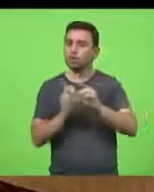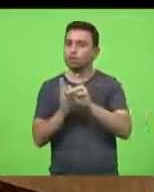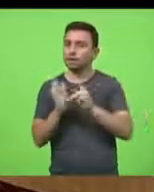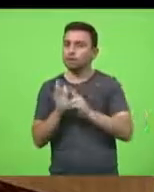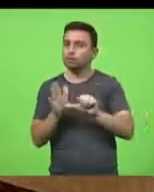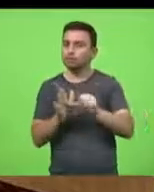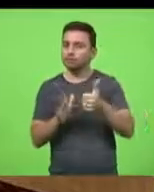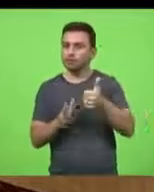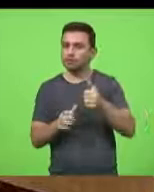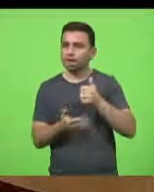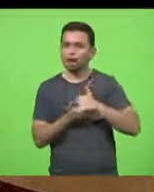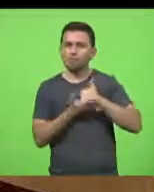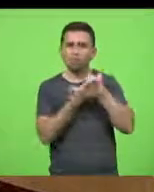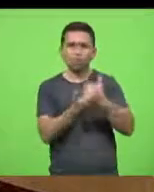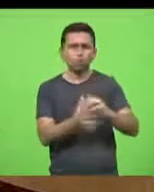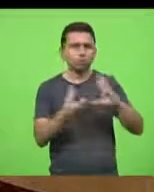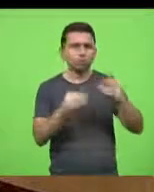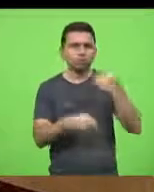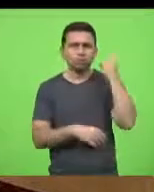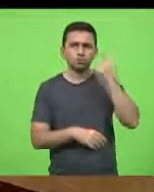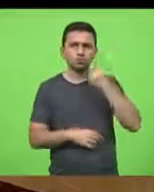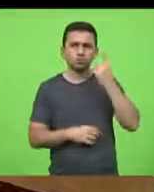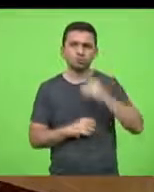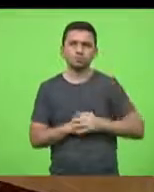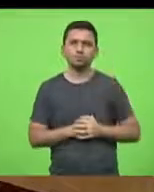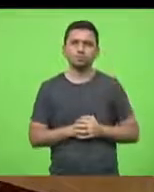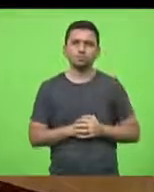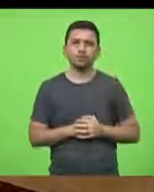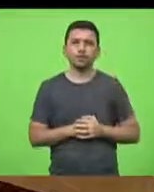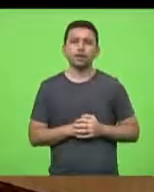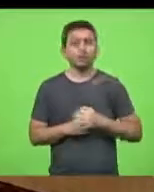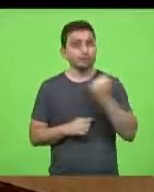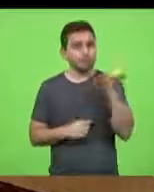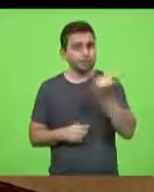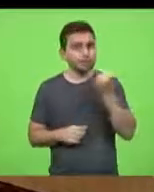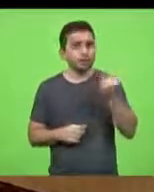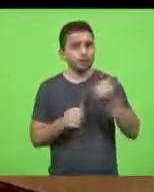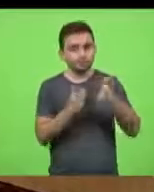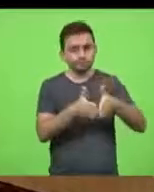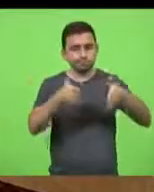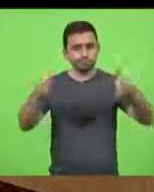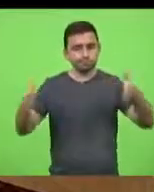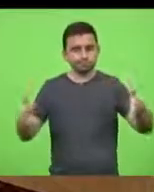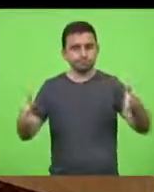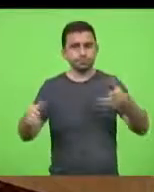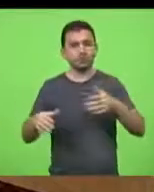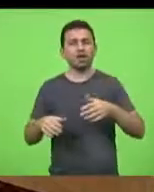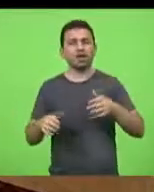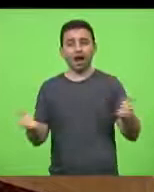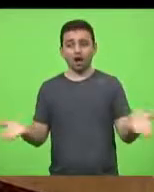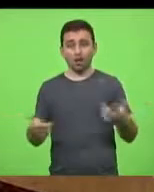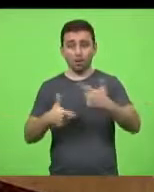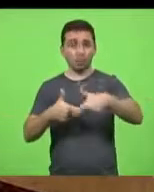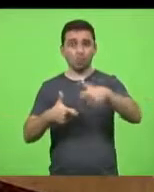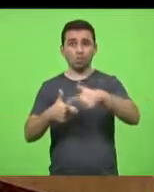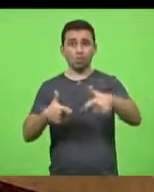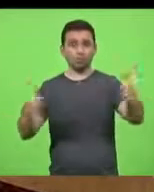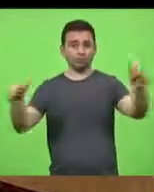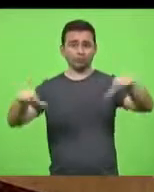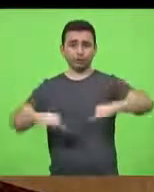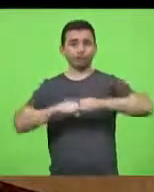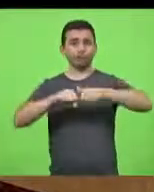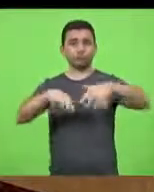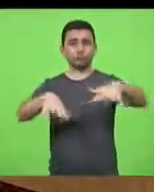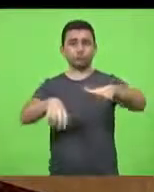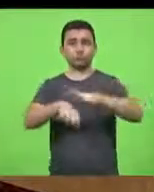de todos. E ele é importante, a prorrogação dele, primeiro, porque nós estamos em pandemia. Está